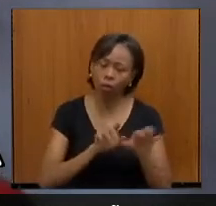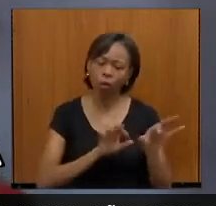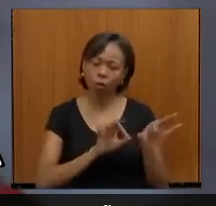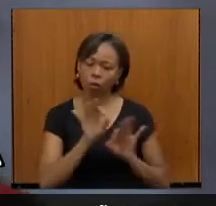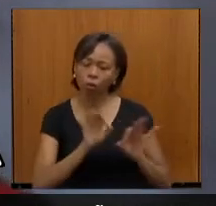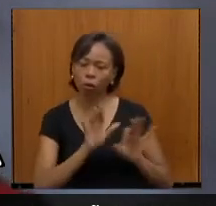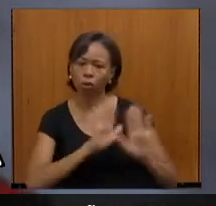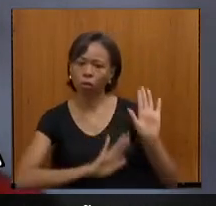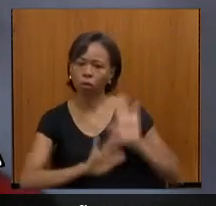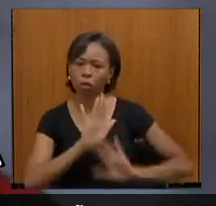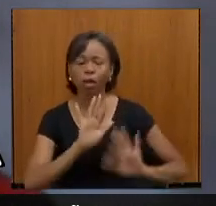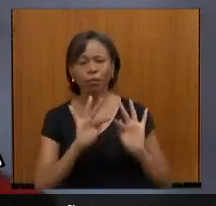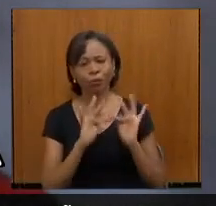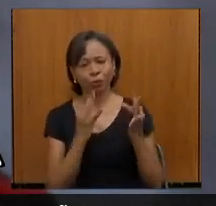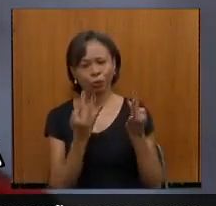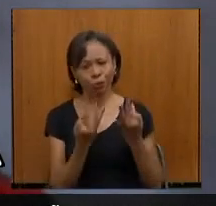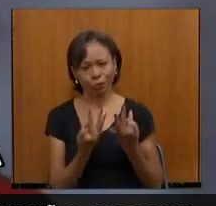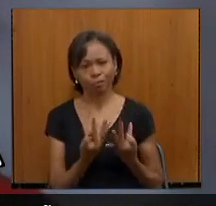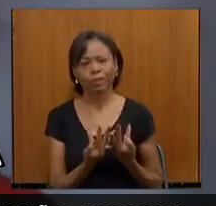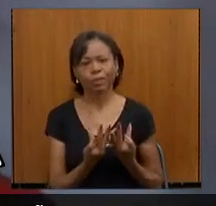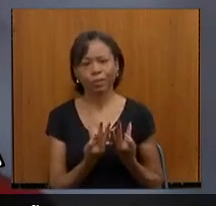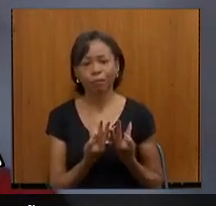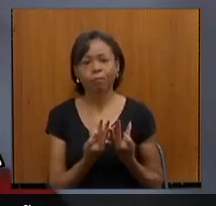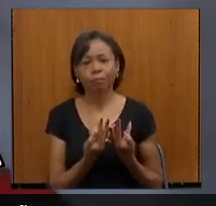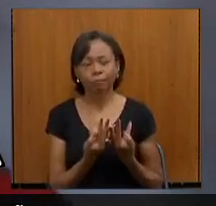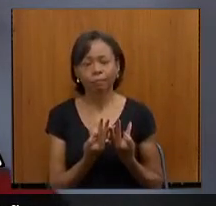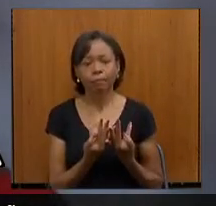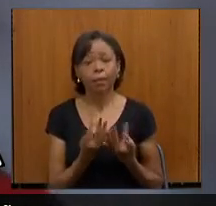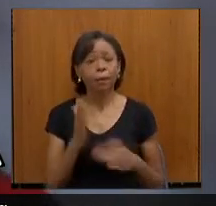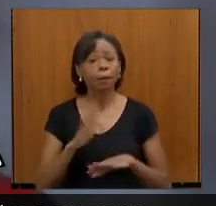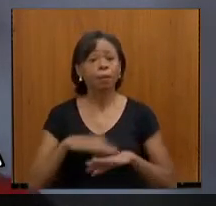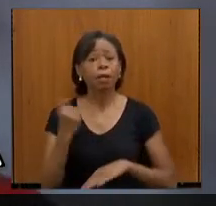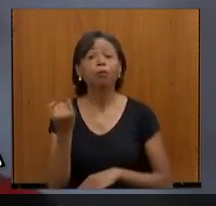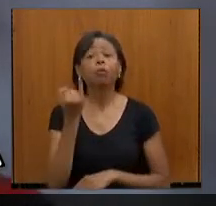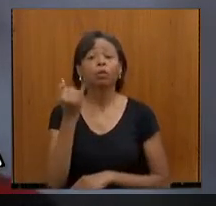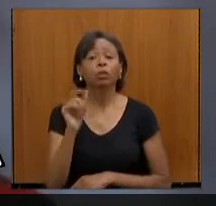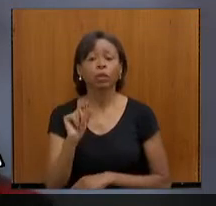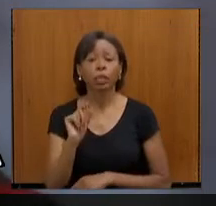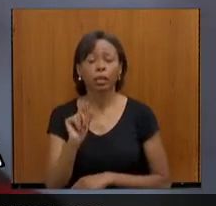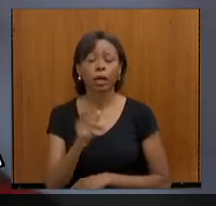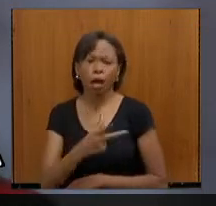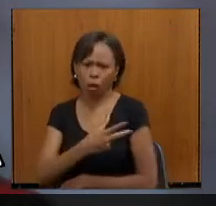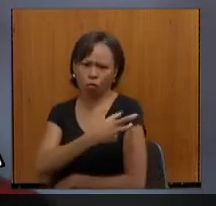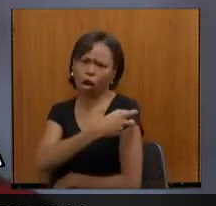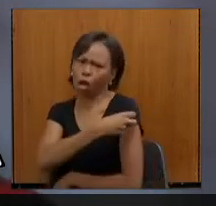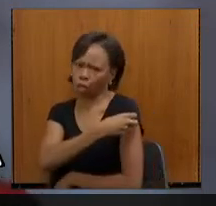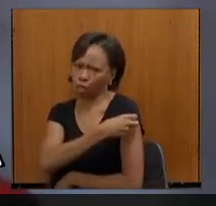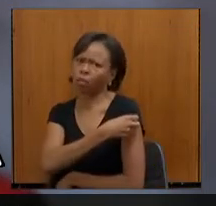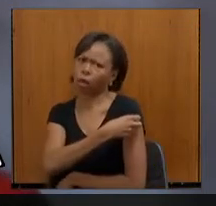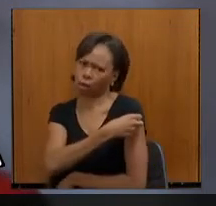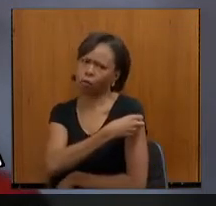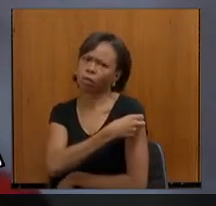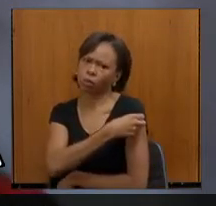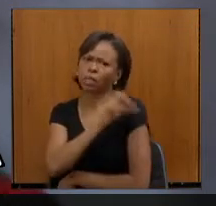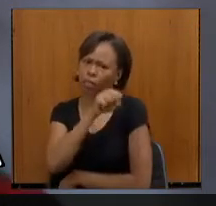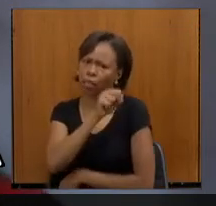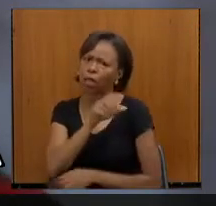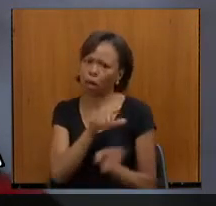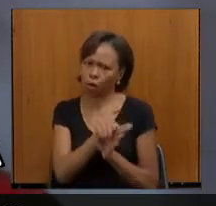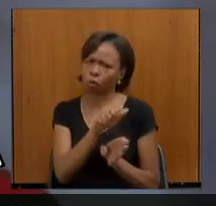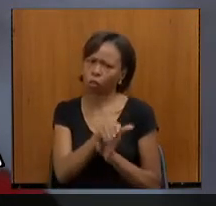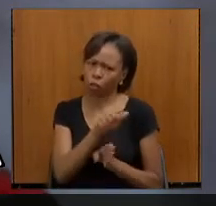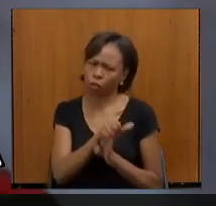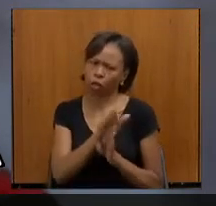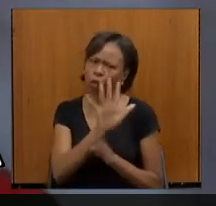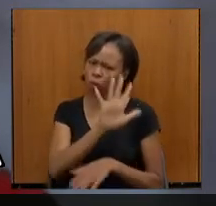mostrar a seguida. E o mais importante, apesar da vacinação já ser uma recomendação nas Américas,